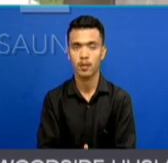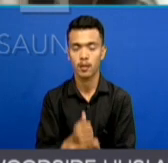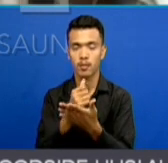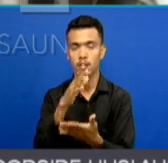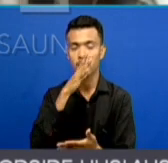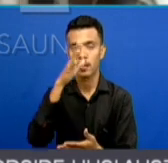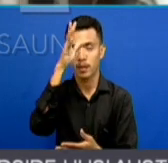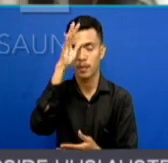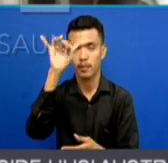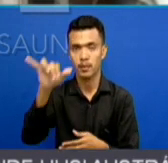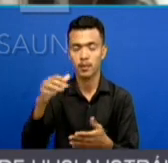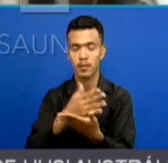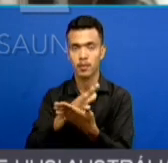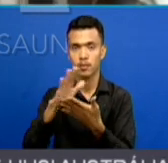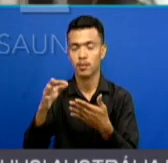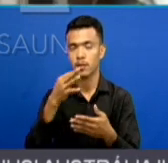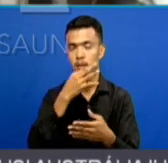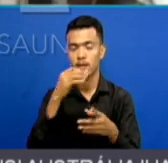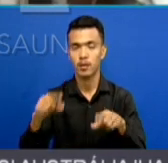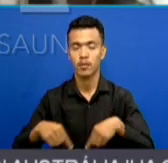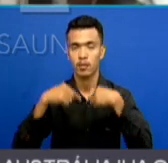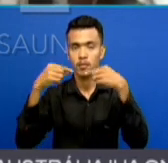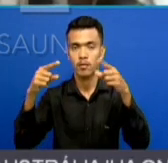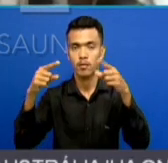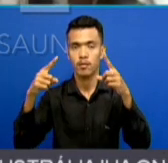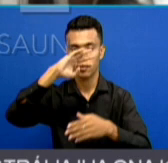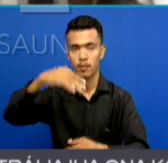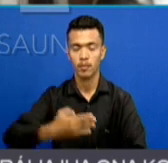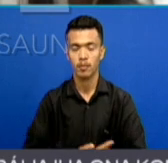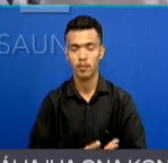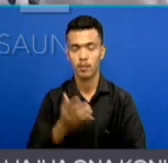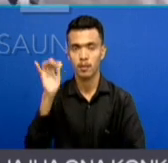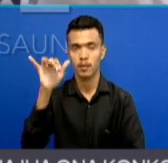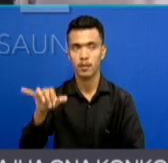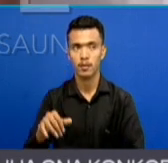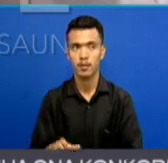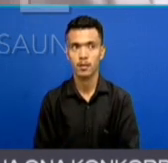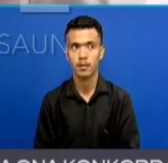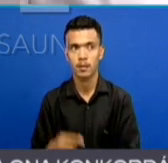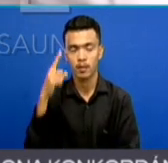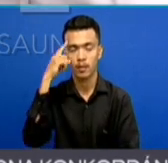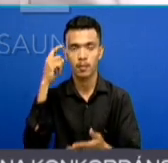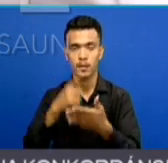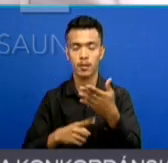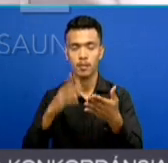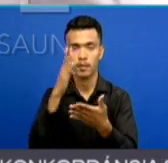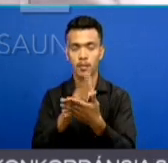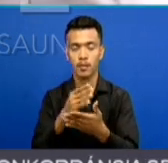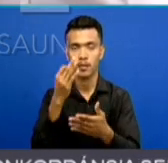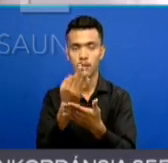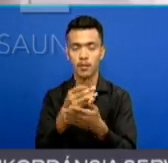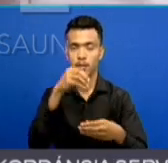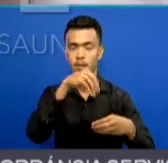inang aman sira sosa aihan nutritivo oferece ba on sira. Tamba saída mak agora atu hapara filafali